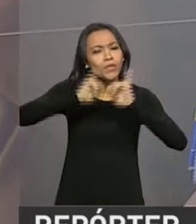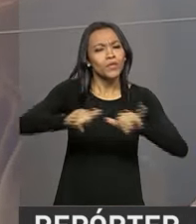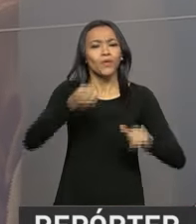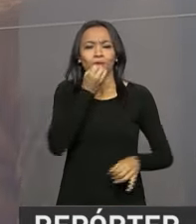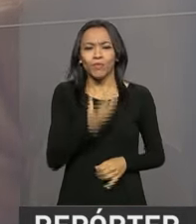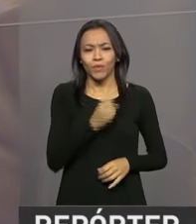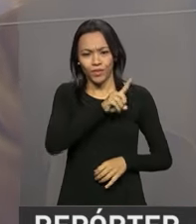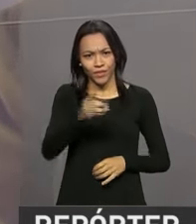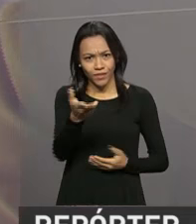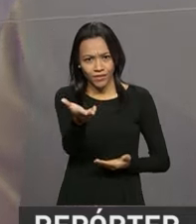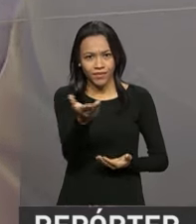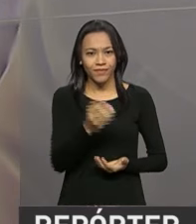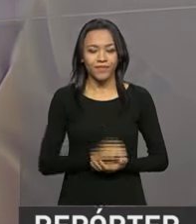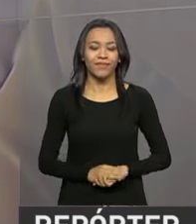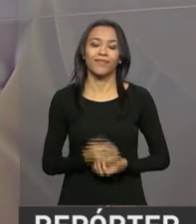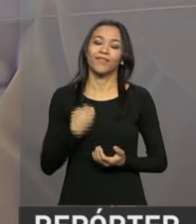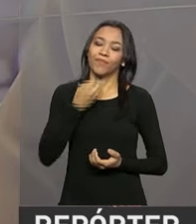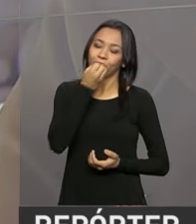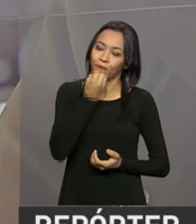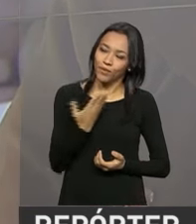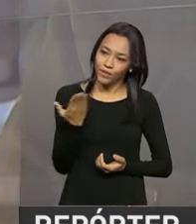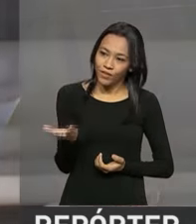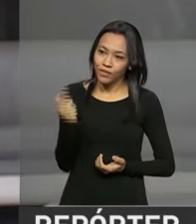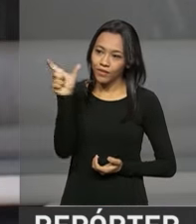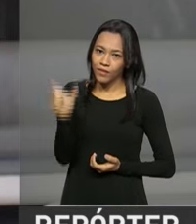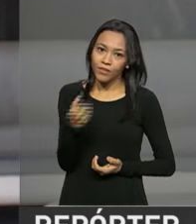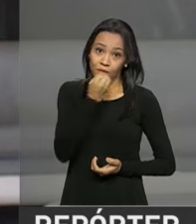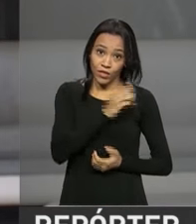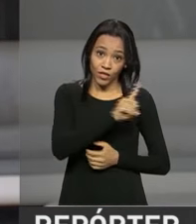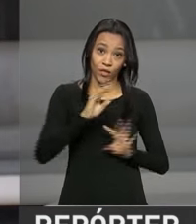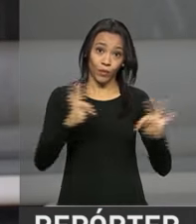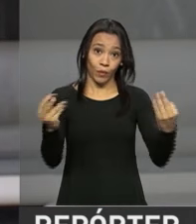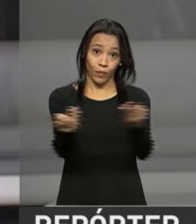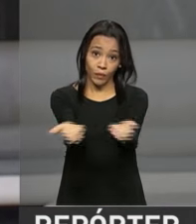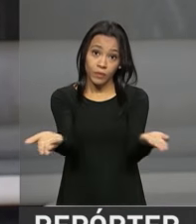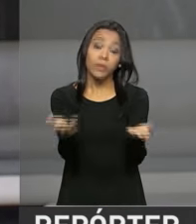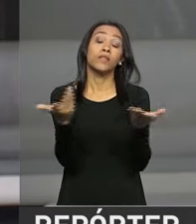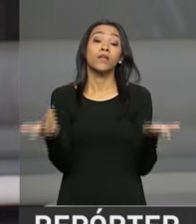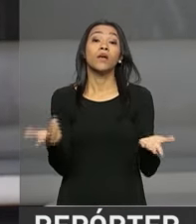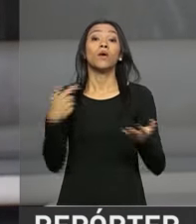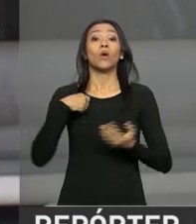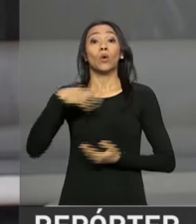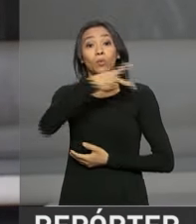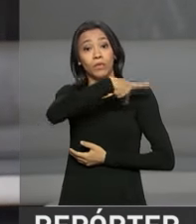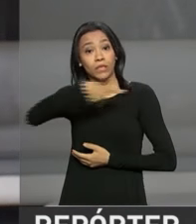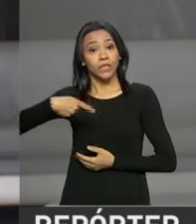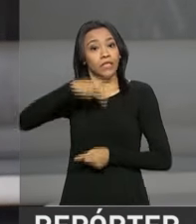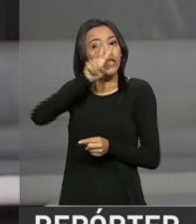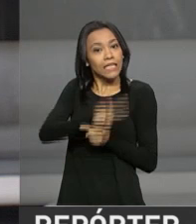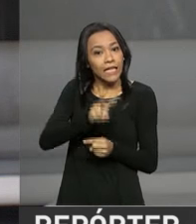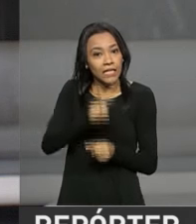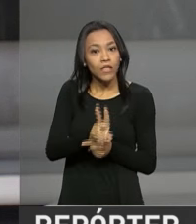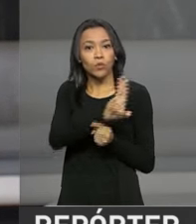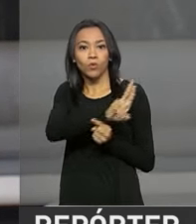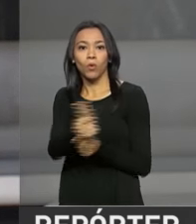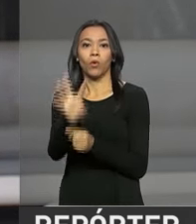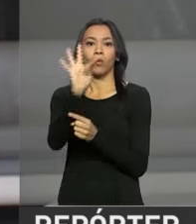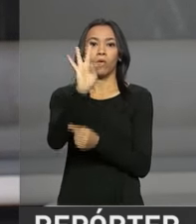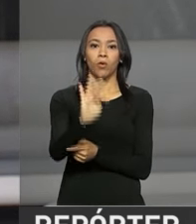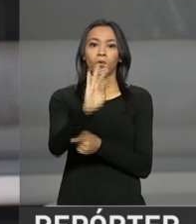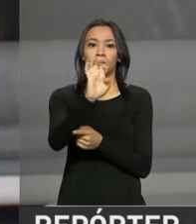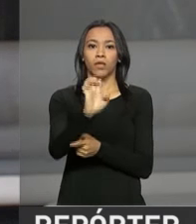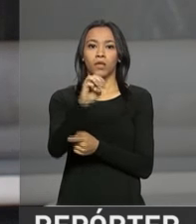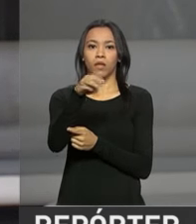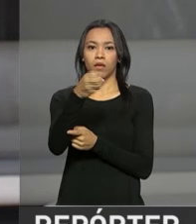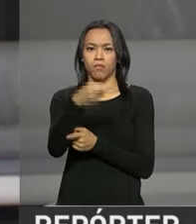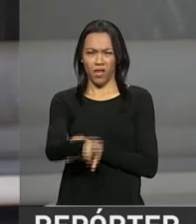Daniela, bom dia. Bom dia, Jaime. Bom dia a todos. O presidente interino da República, Michel Temer, não tem compromissos